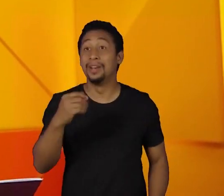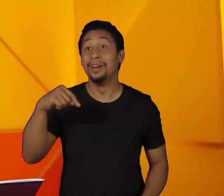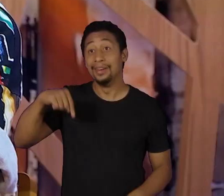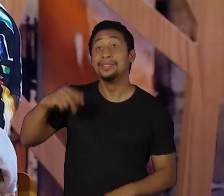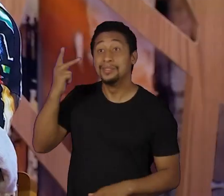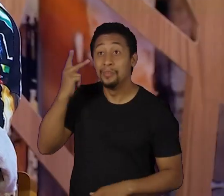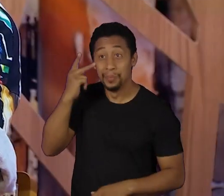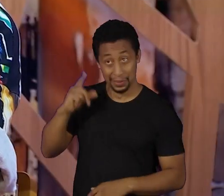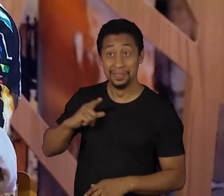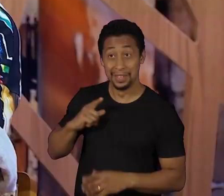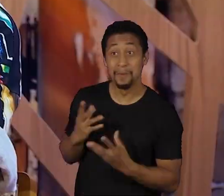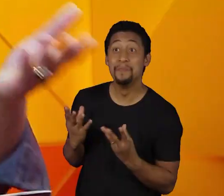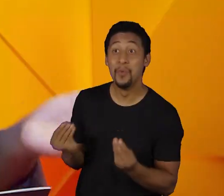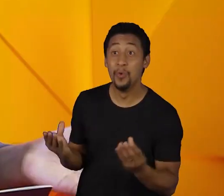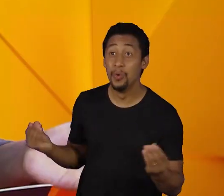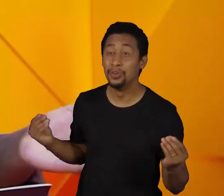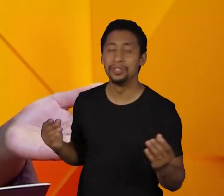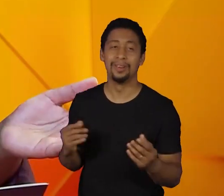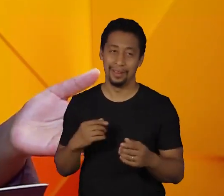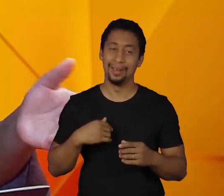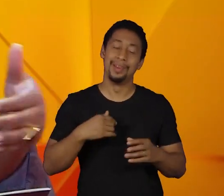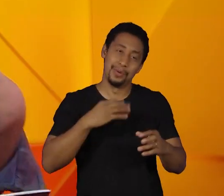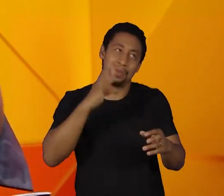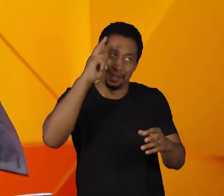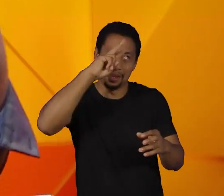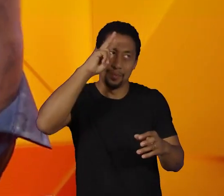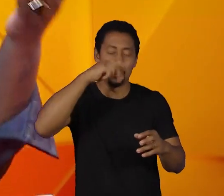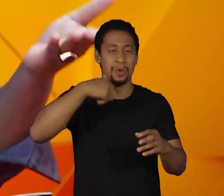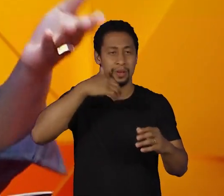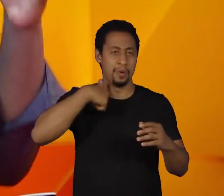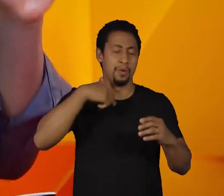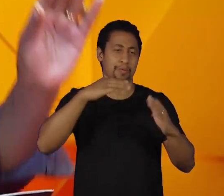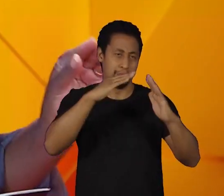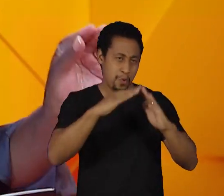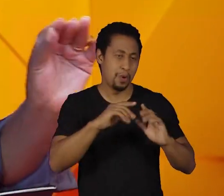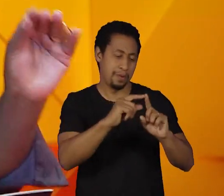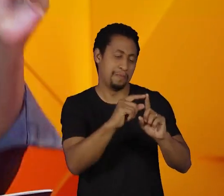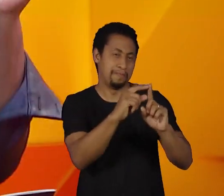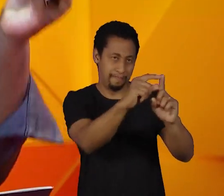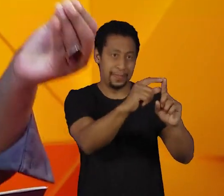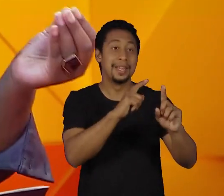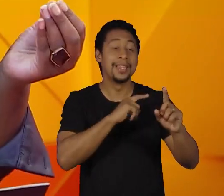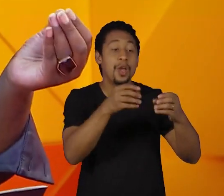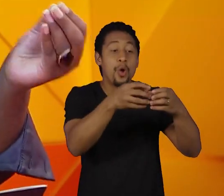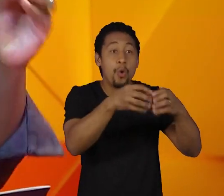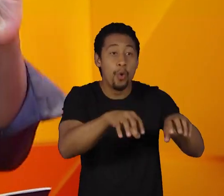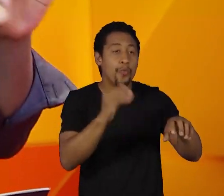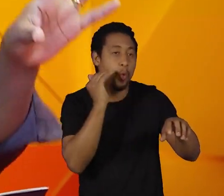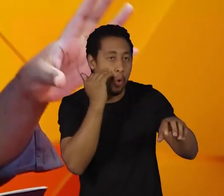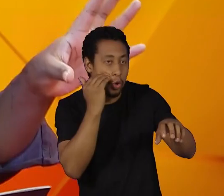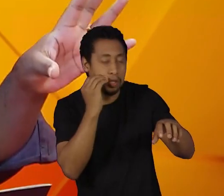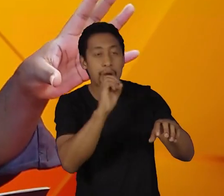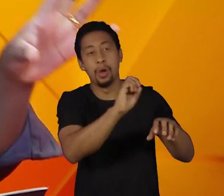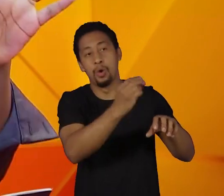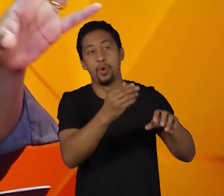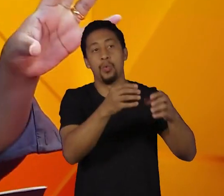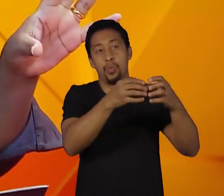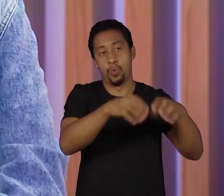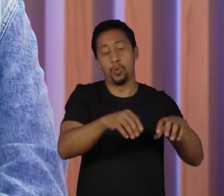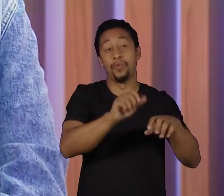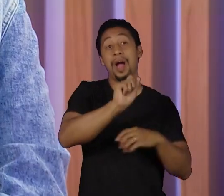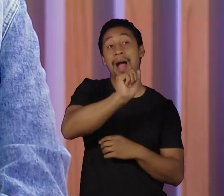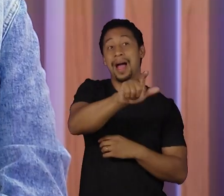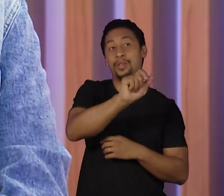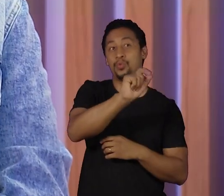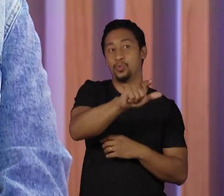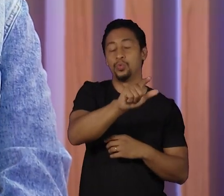bastante. Eu me recordo muito, eu sou de uma região periférica, onde o clássico ovo rosa ou ovo azul... Estava ali sempre Sim. na vitrine,